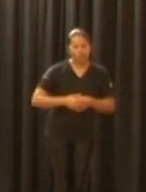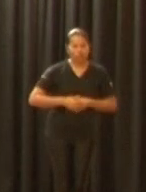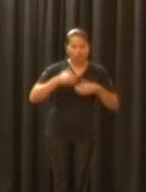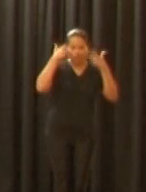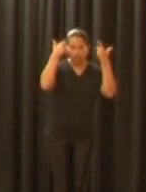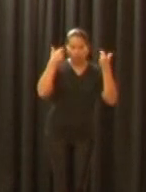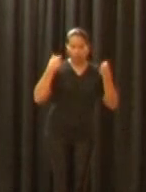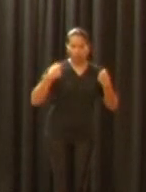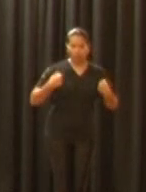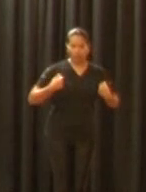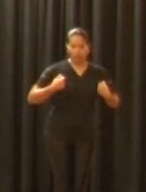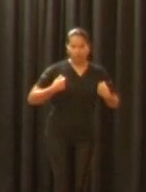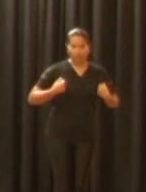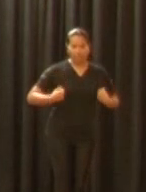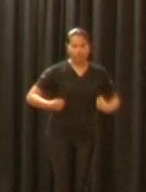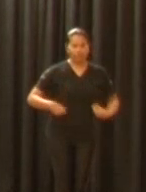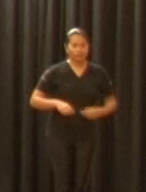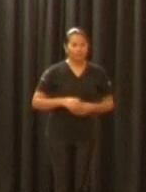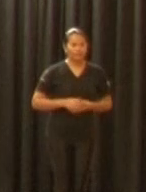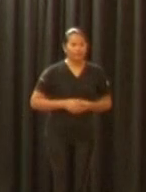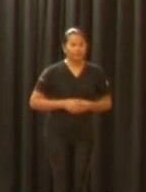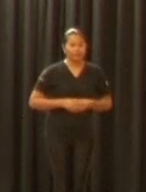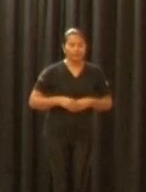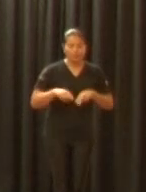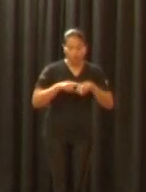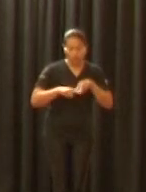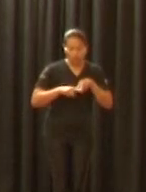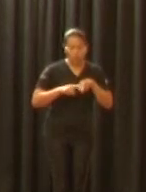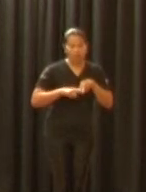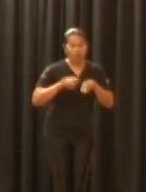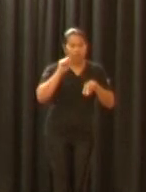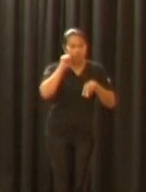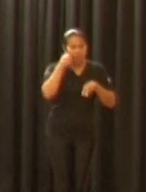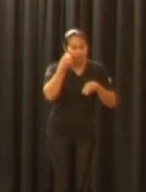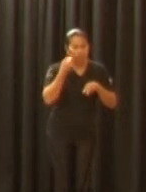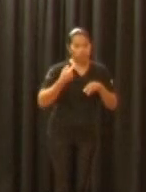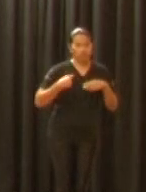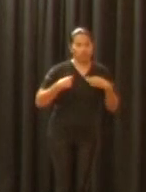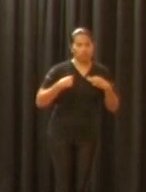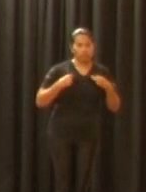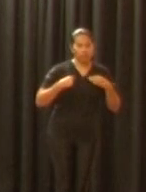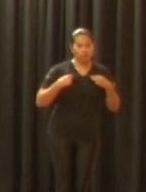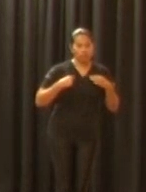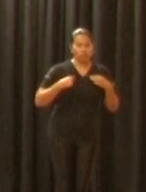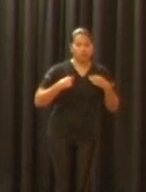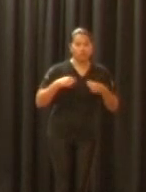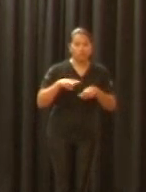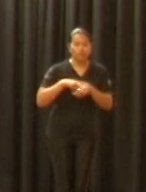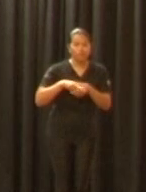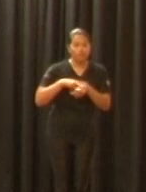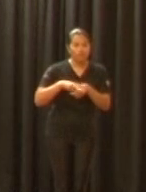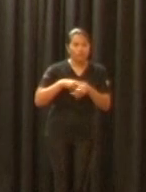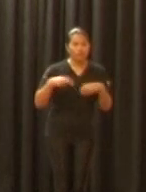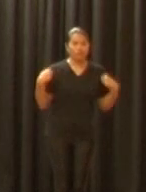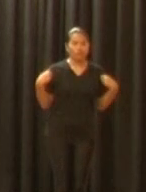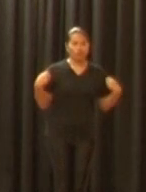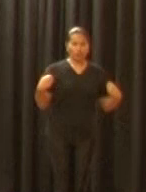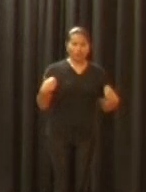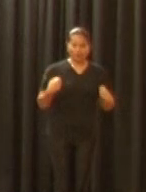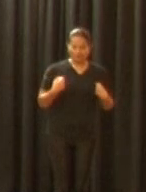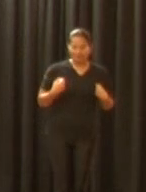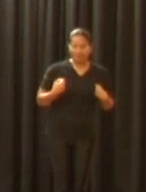que está solto, uso uma calça preta, uma regata verde e um bolerinho por